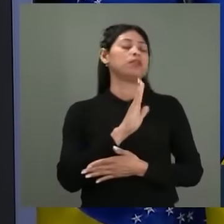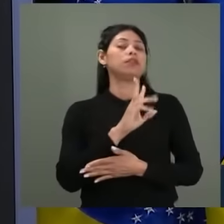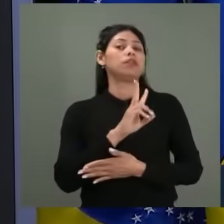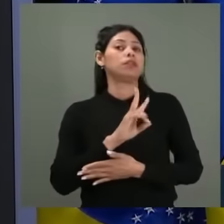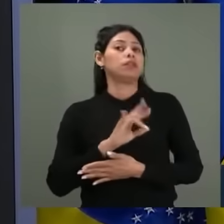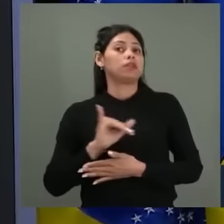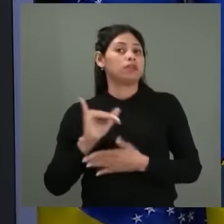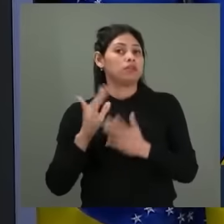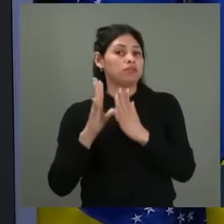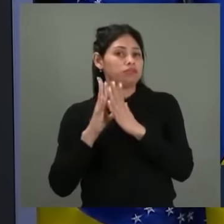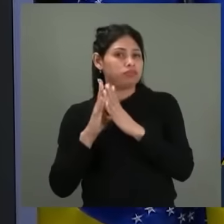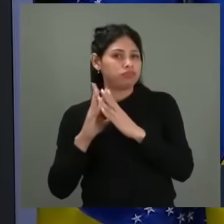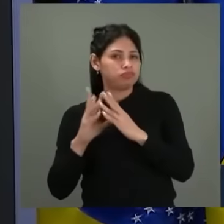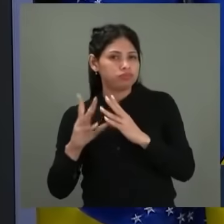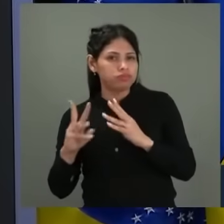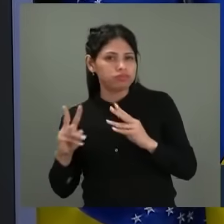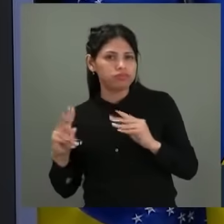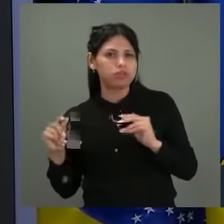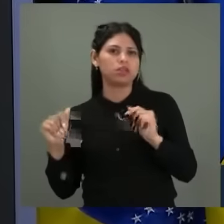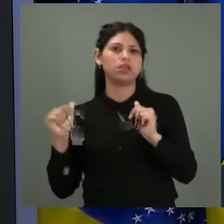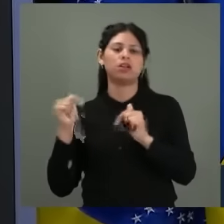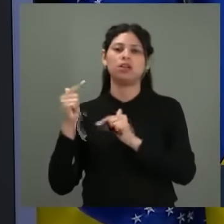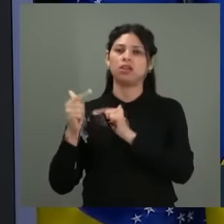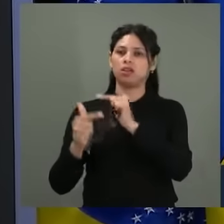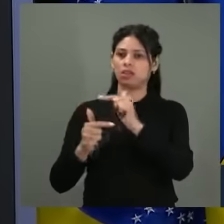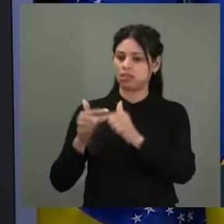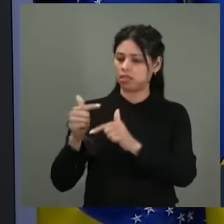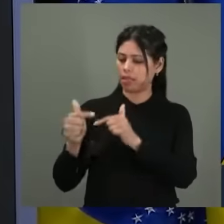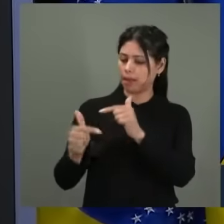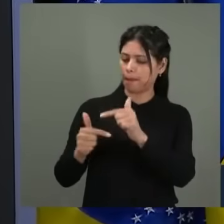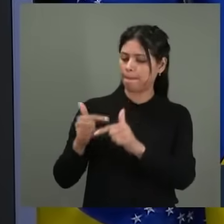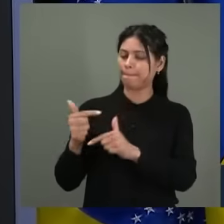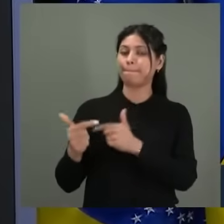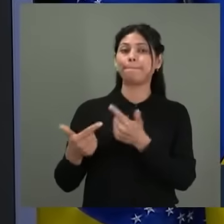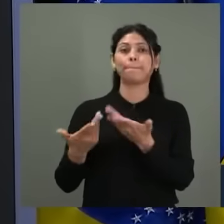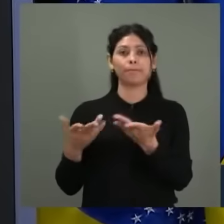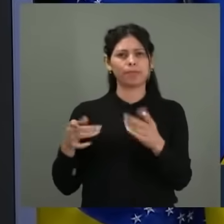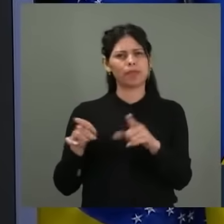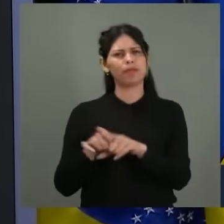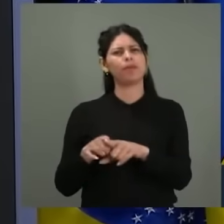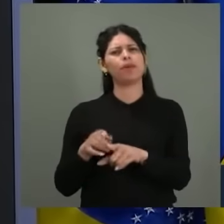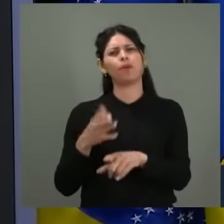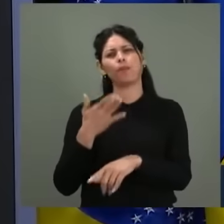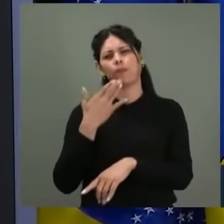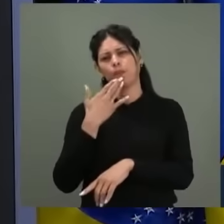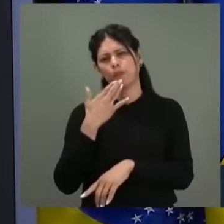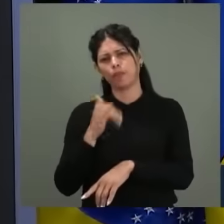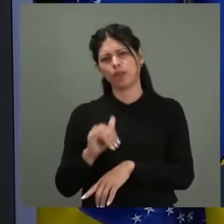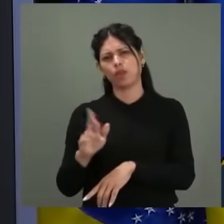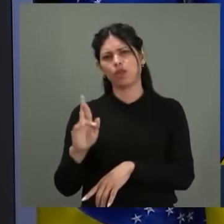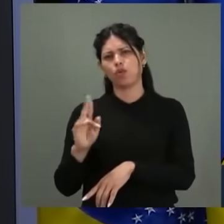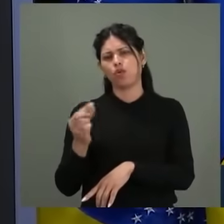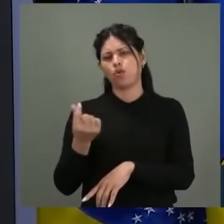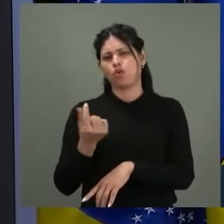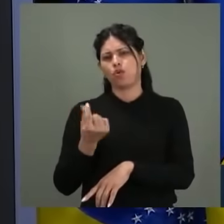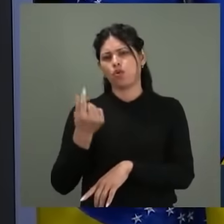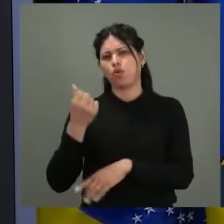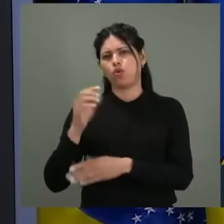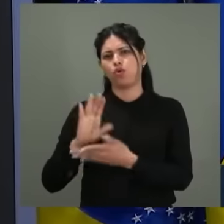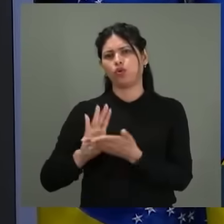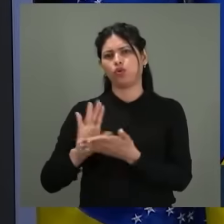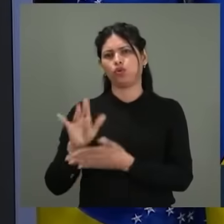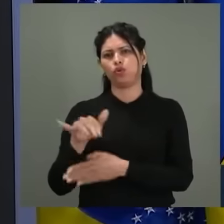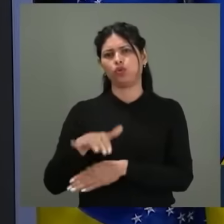embora todo o trabalho legislativo, os bilhões que nós custamos ao contribuinte, e a